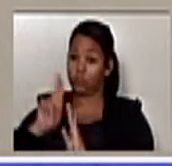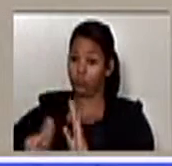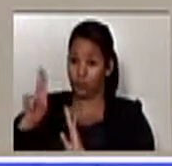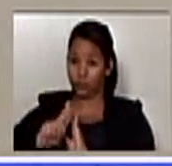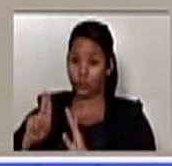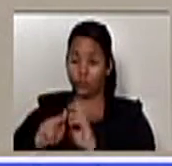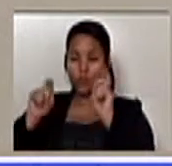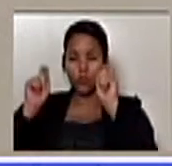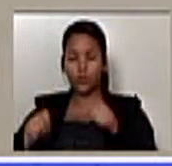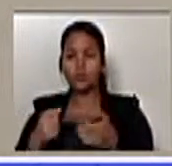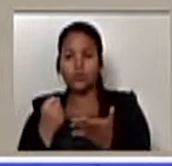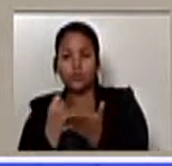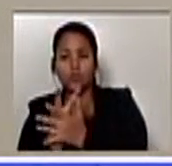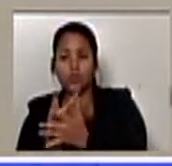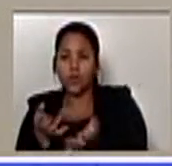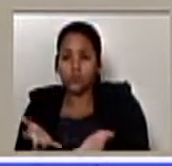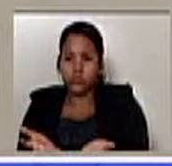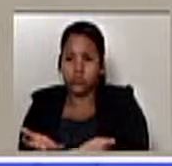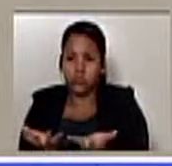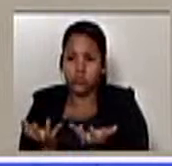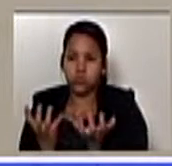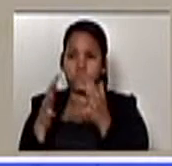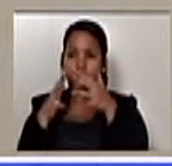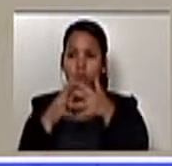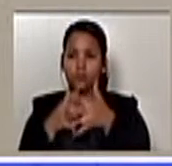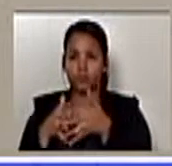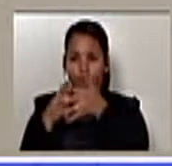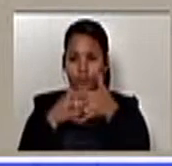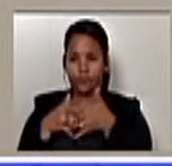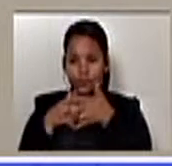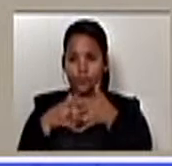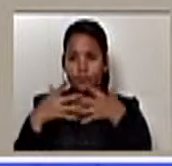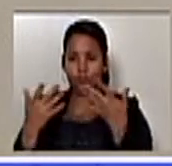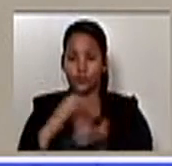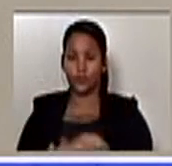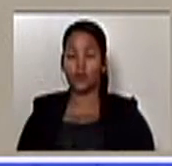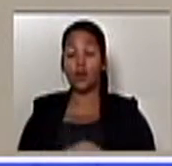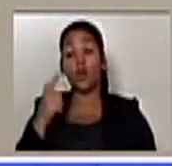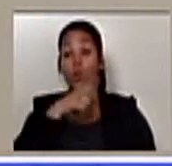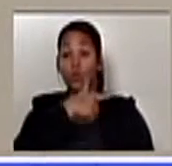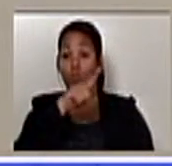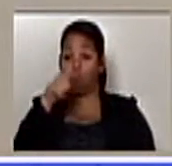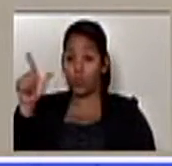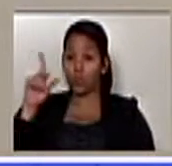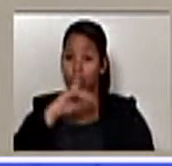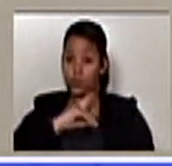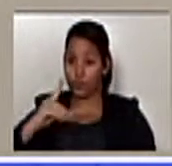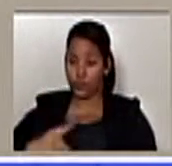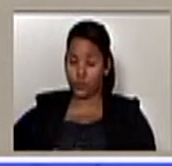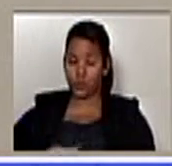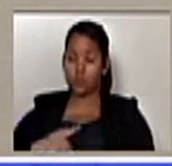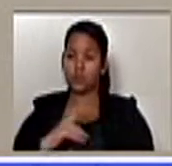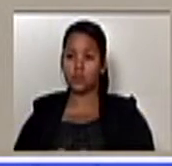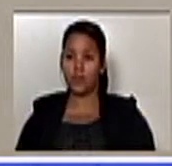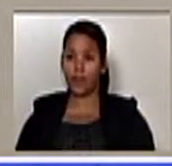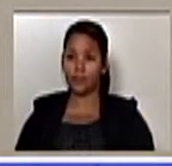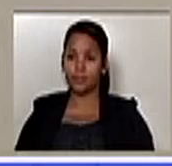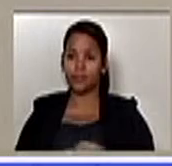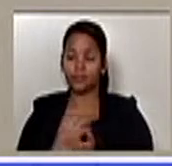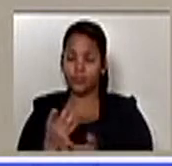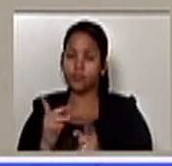Então, outros deputados seguem nessa intenção, nessa orientação, embora não tenha sido